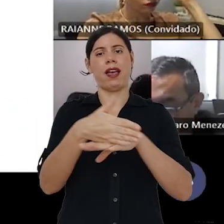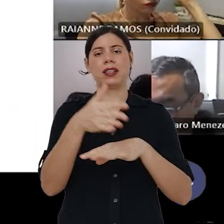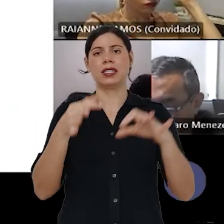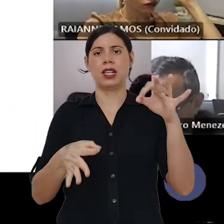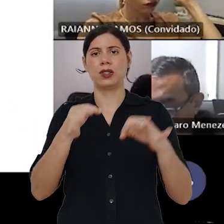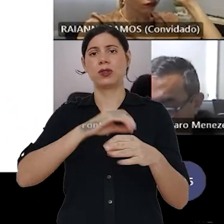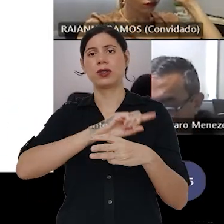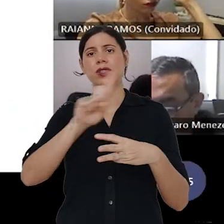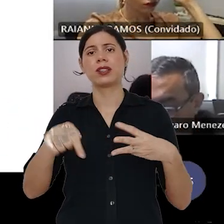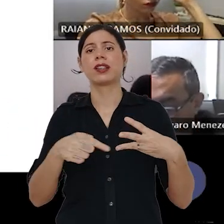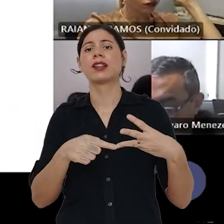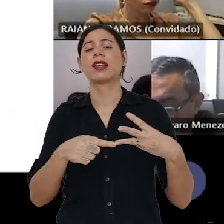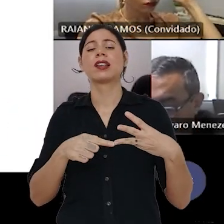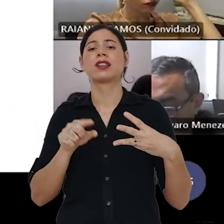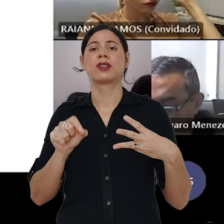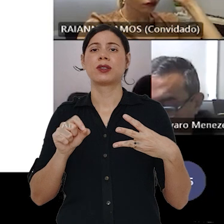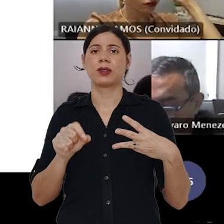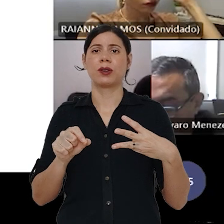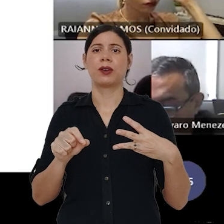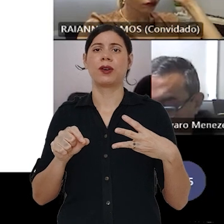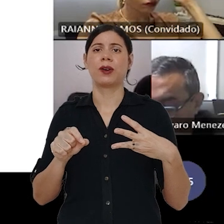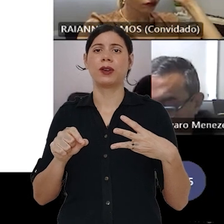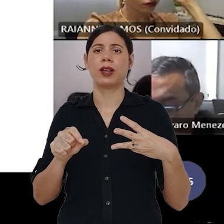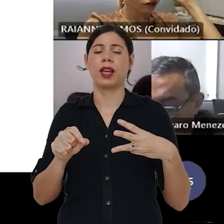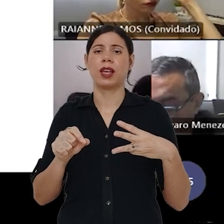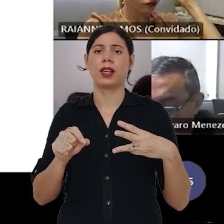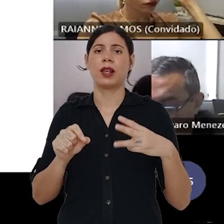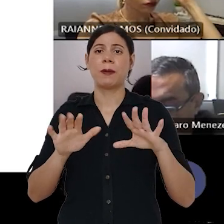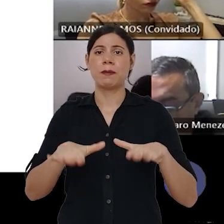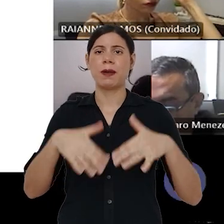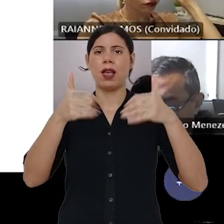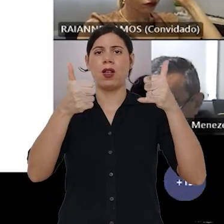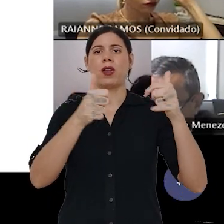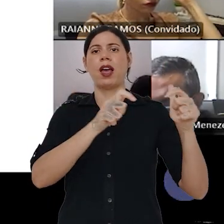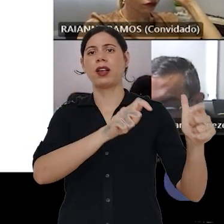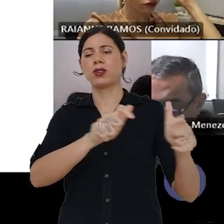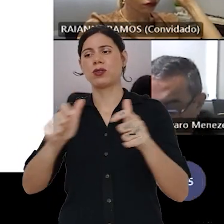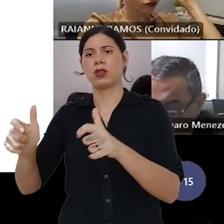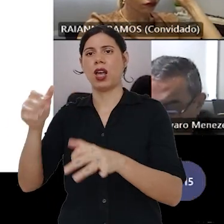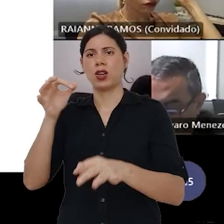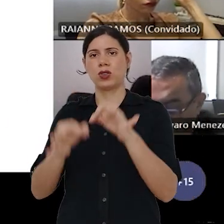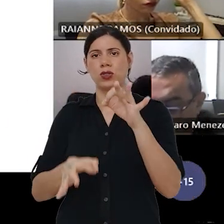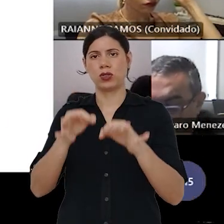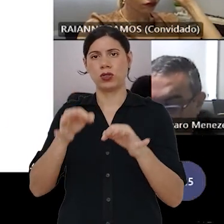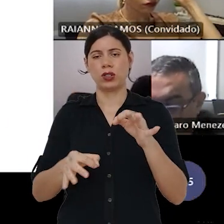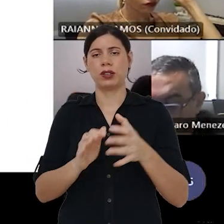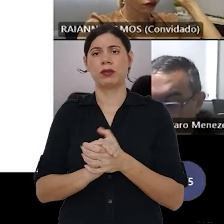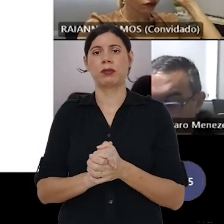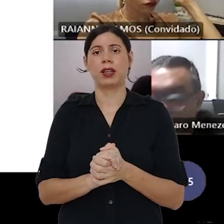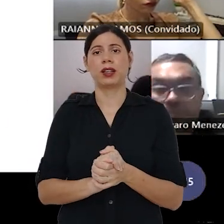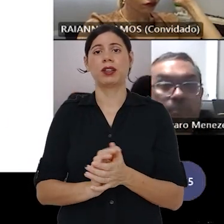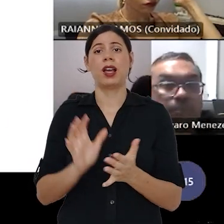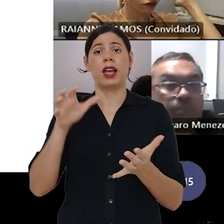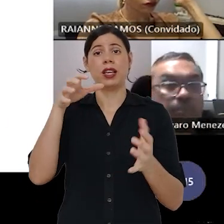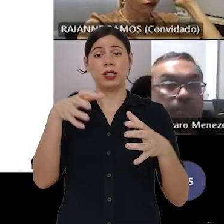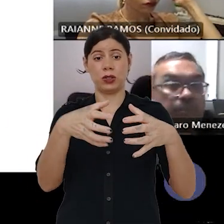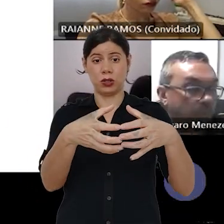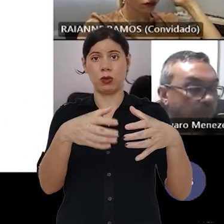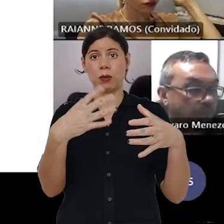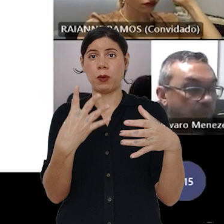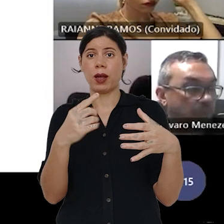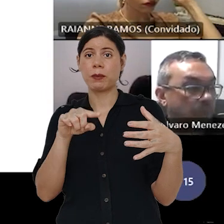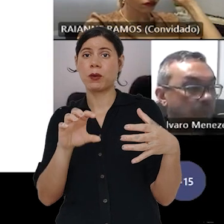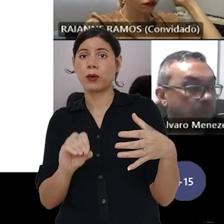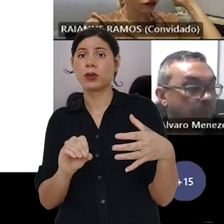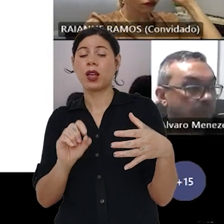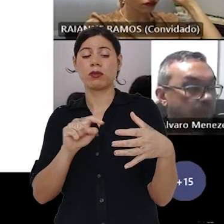justiça. E o terceiro objetivo seria especializar também as unidades de julgamento. E aí, os núcleos de justiça